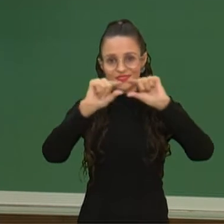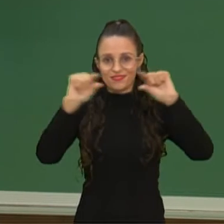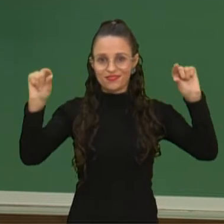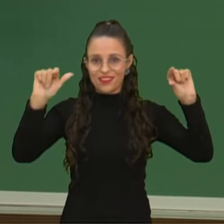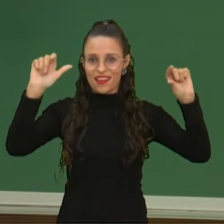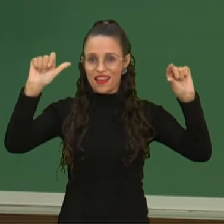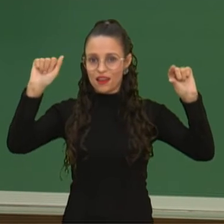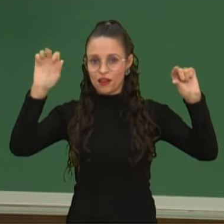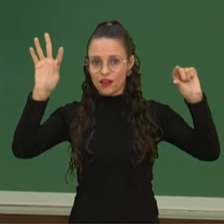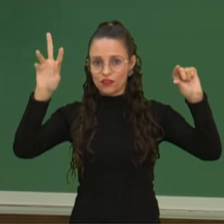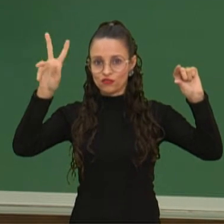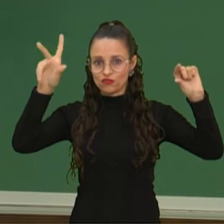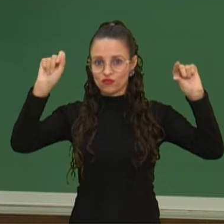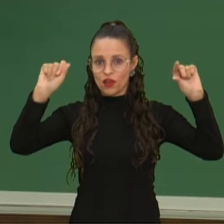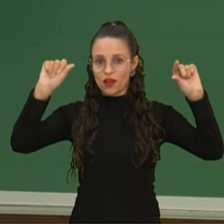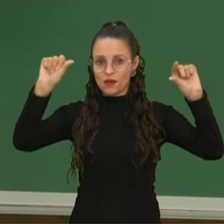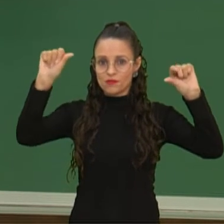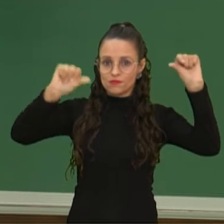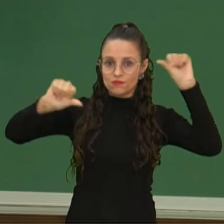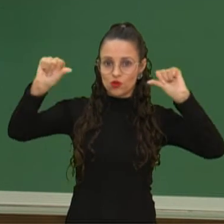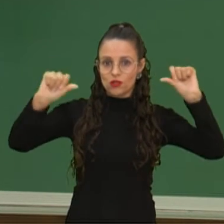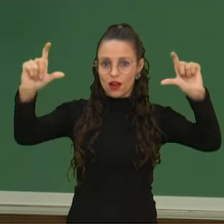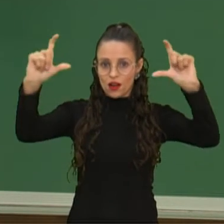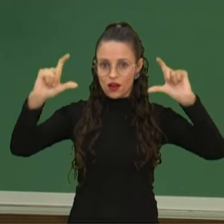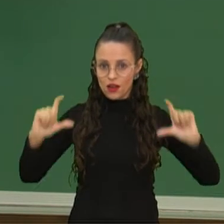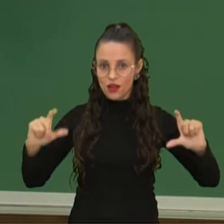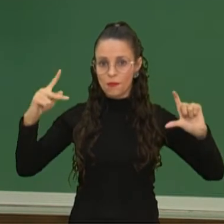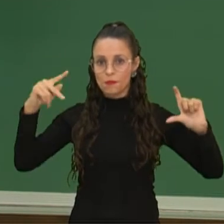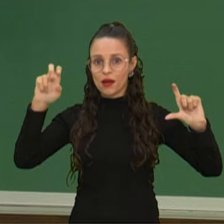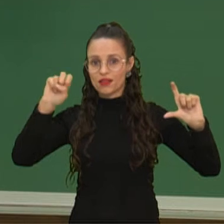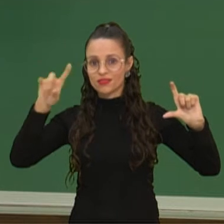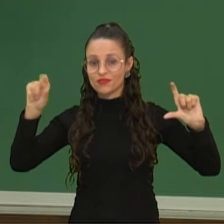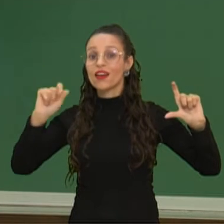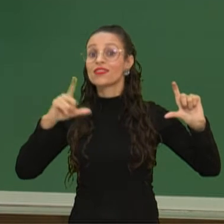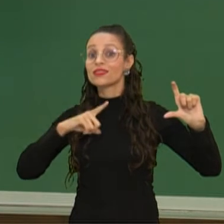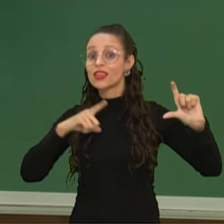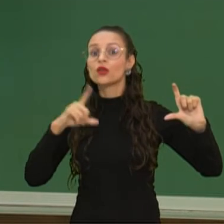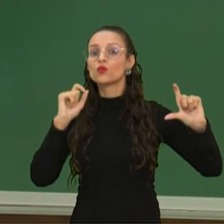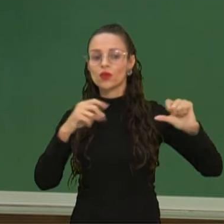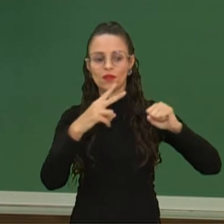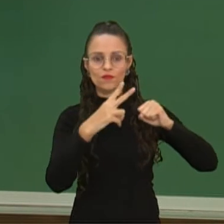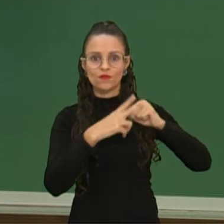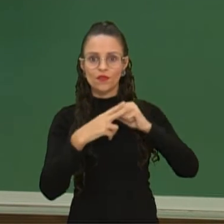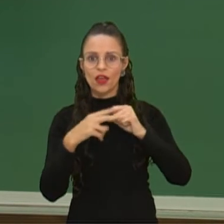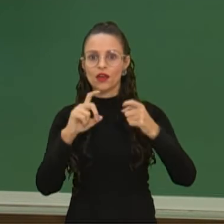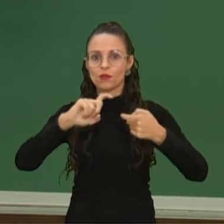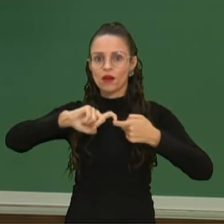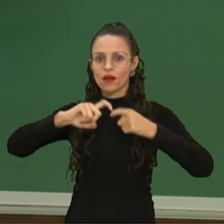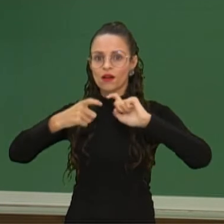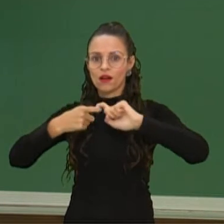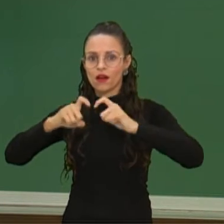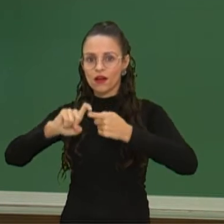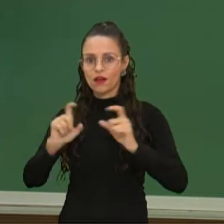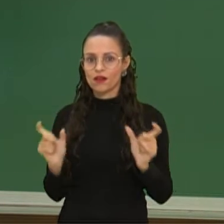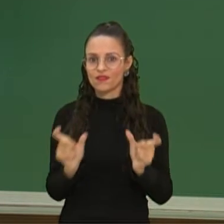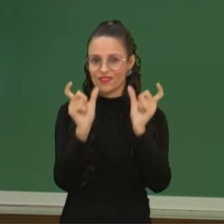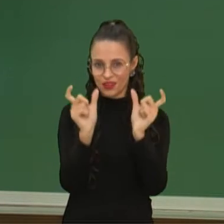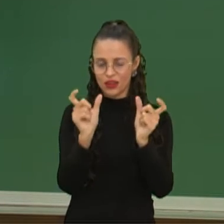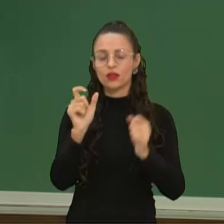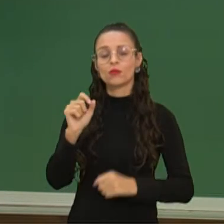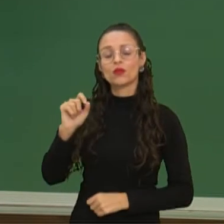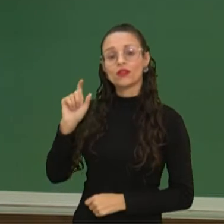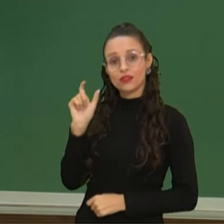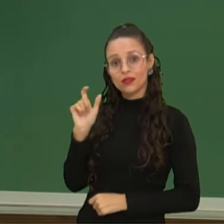para a passiva, você tem uma locução verbal, ou seja, você sempre precisa de um verbo to be e o